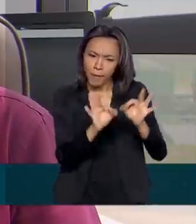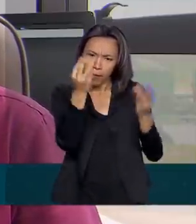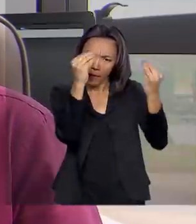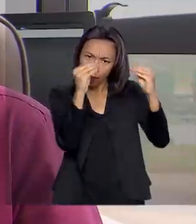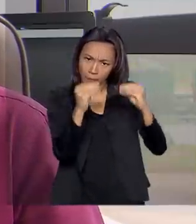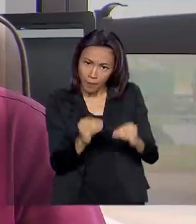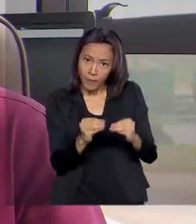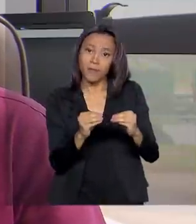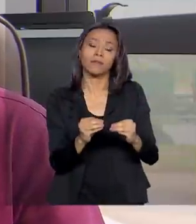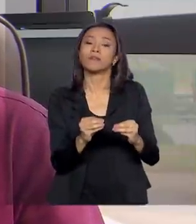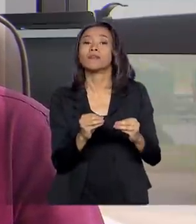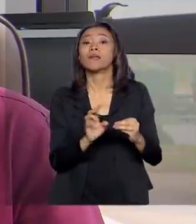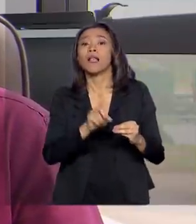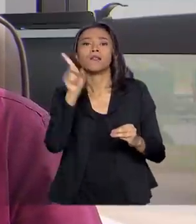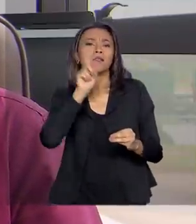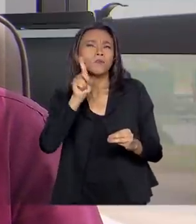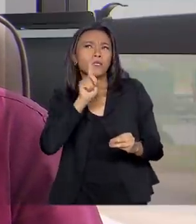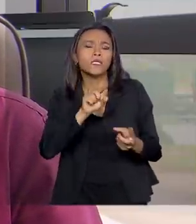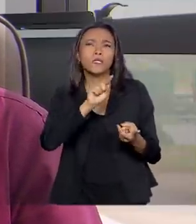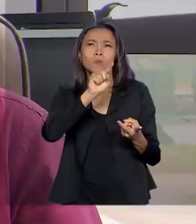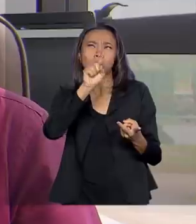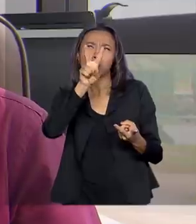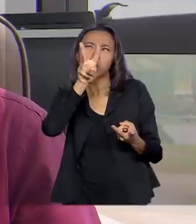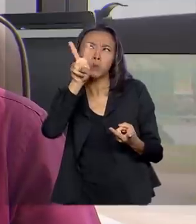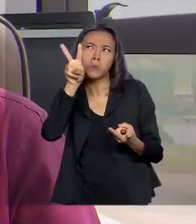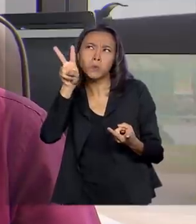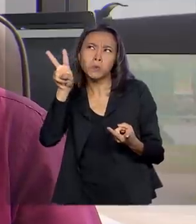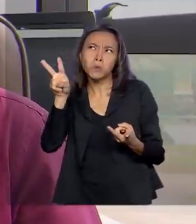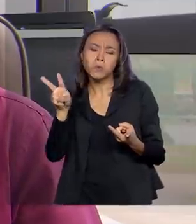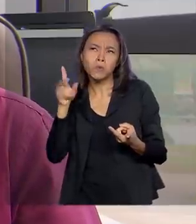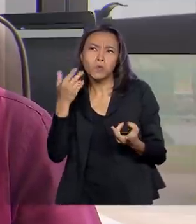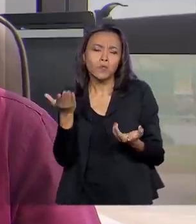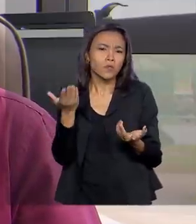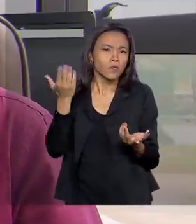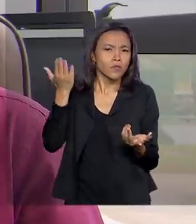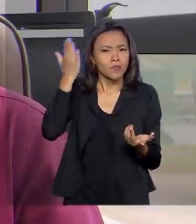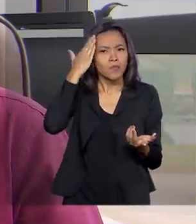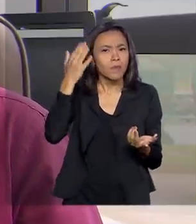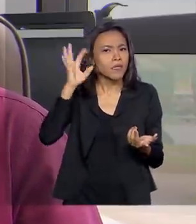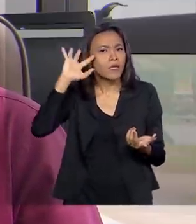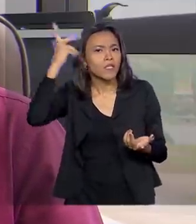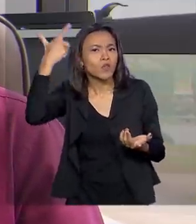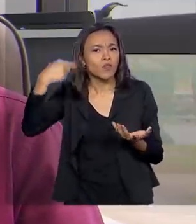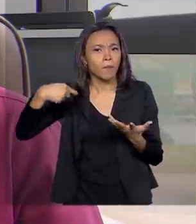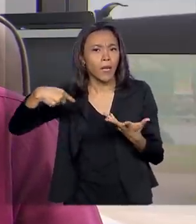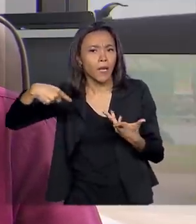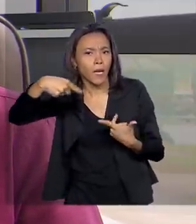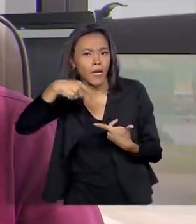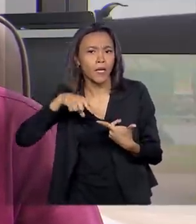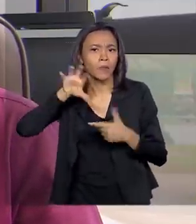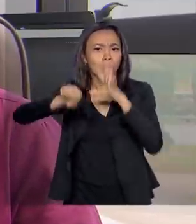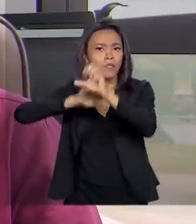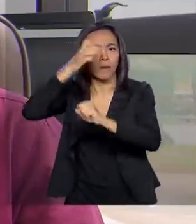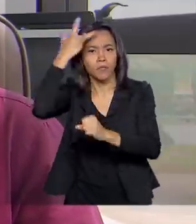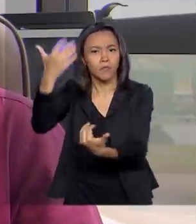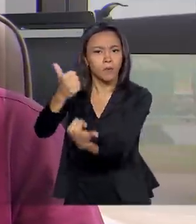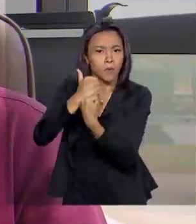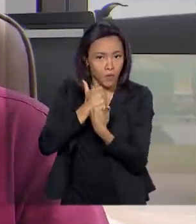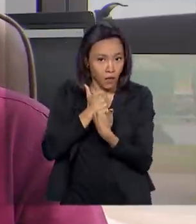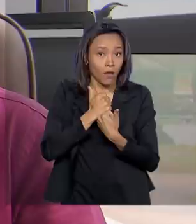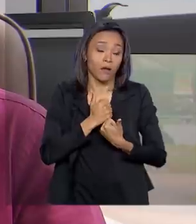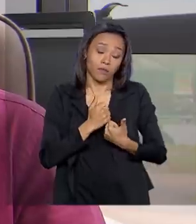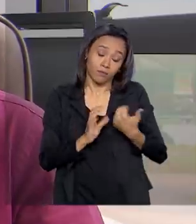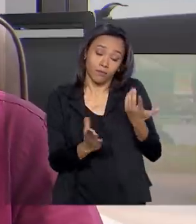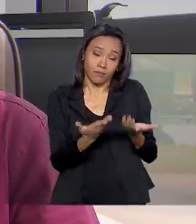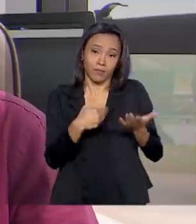Startout, nos Estados Unidos, outro país, para a gente já levantar outras questões, trazer outras soluções, buscar investidores, dar outro passo no